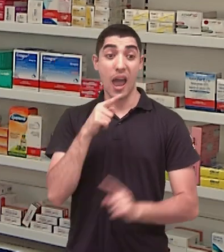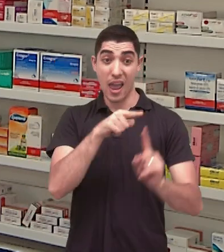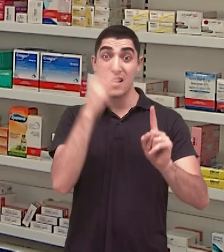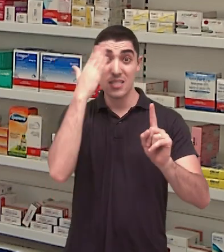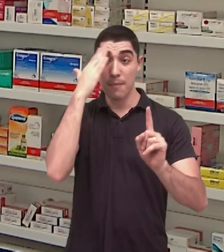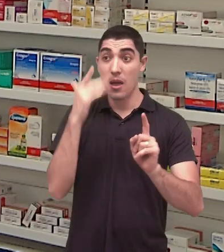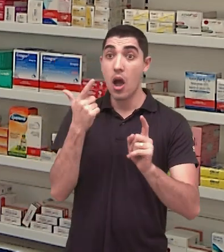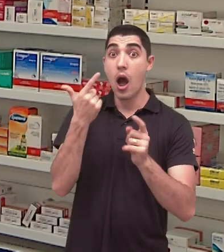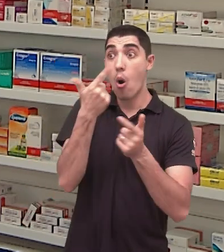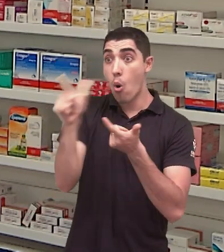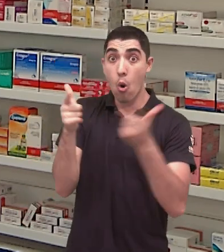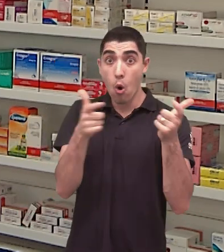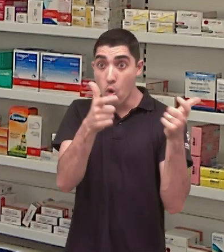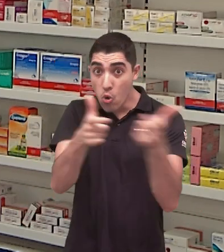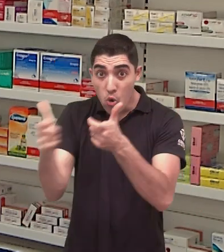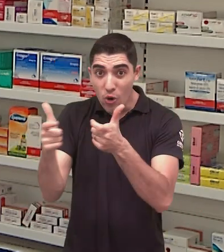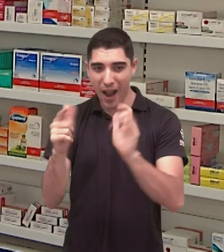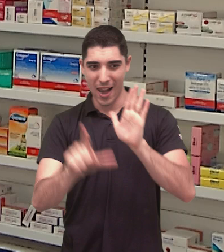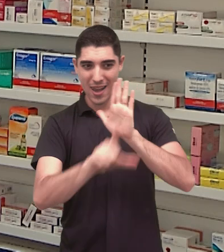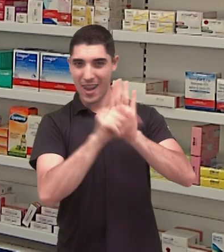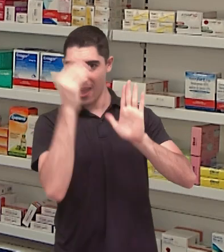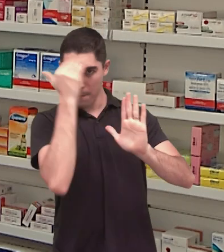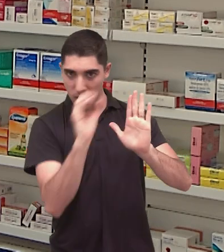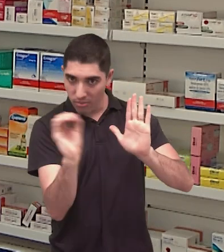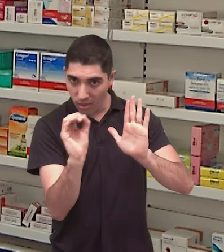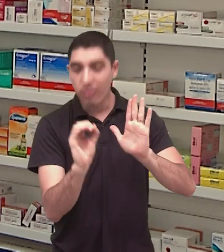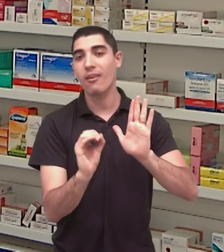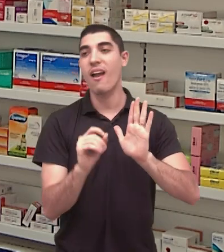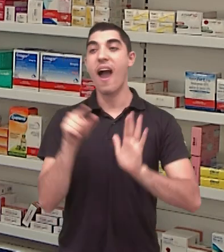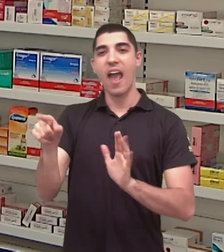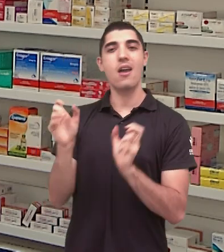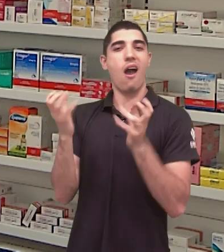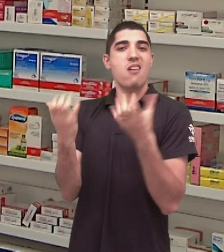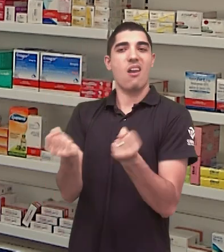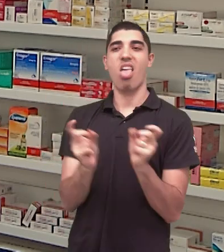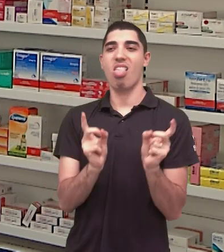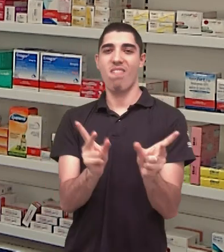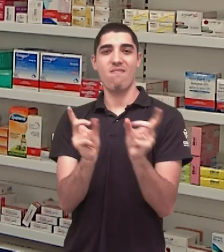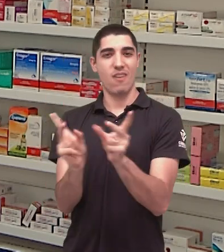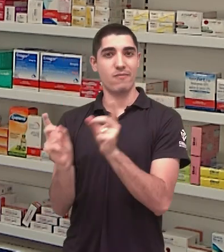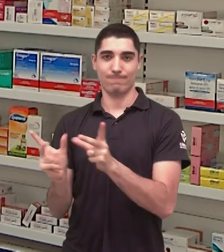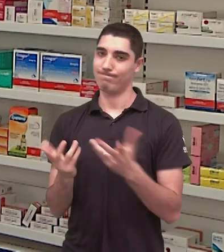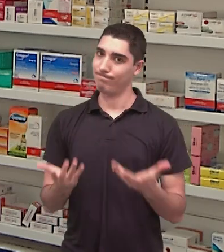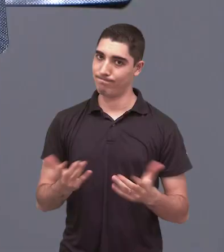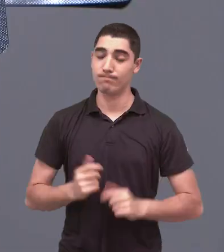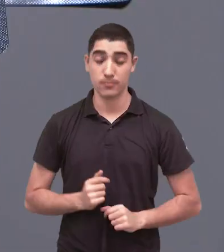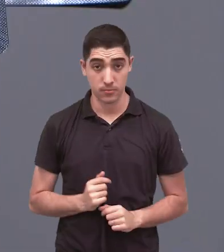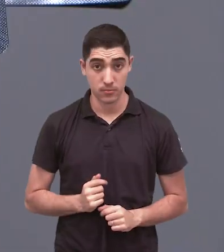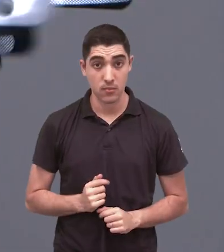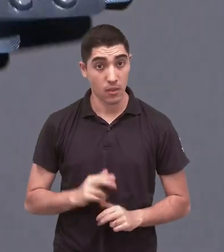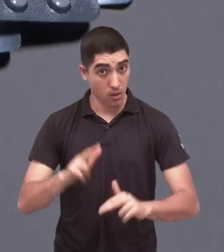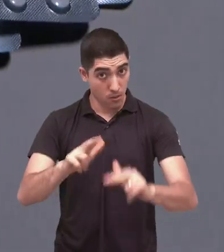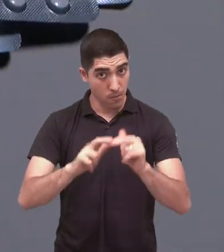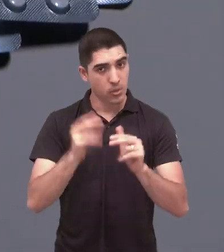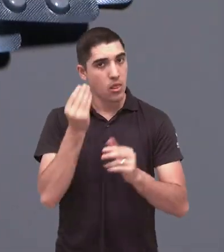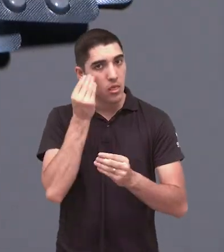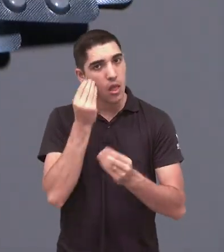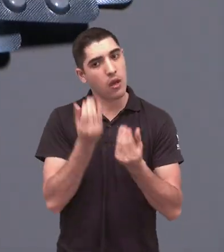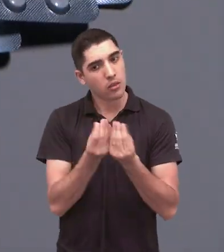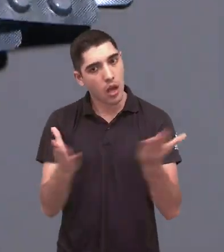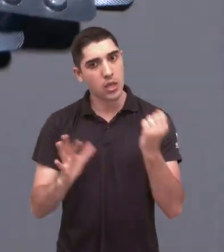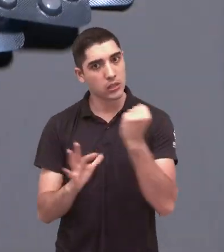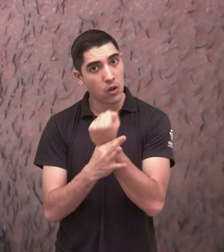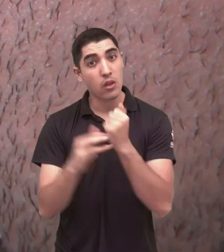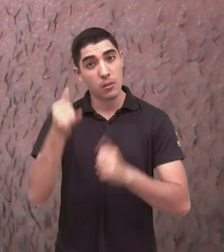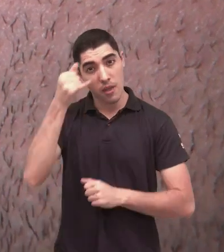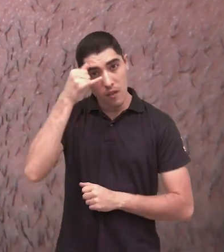porque ele sabe que comprou em alguns lugares irregulares, irresponsáveis, que acabam vendendo sem a presença do farmacêutico. Para garantir o uso